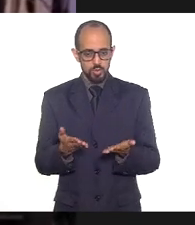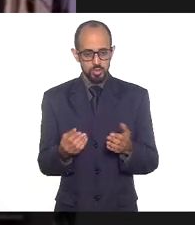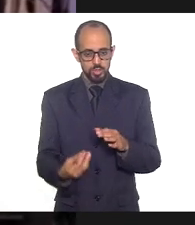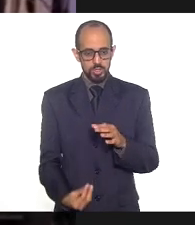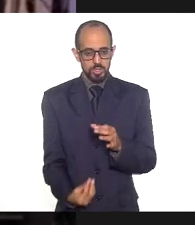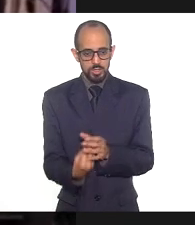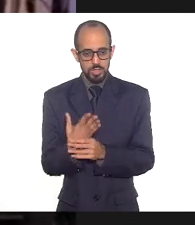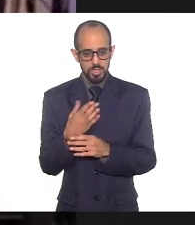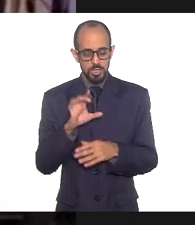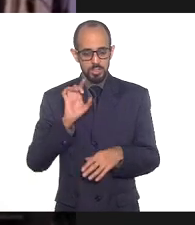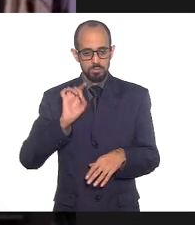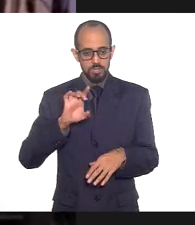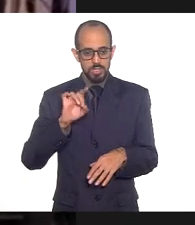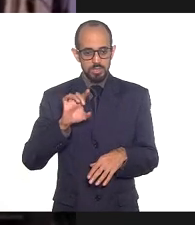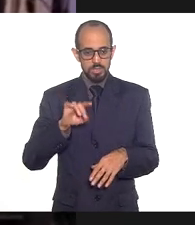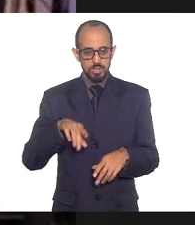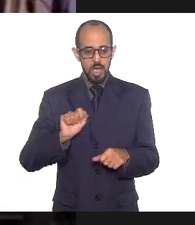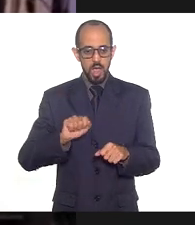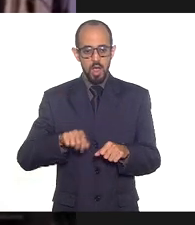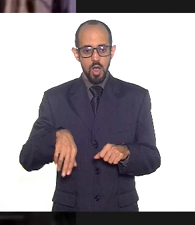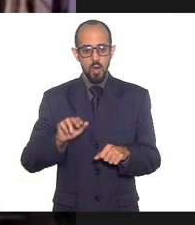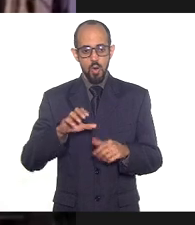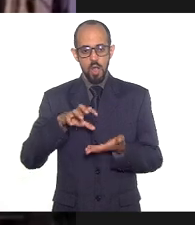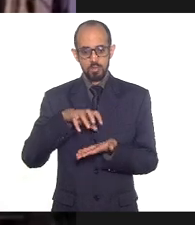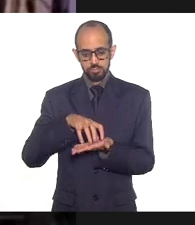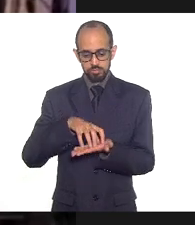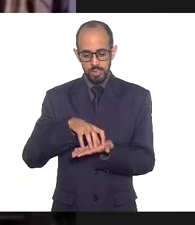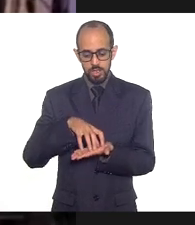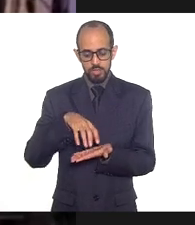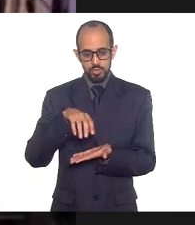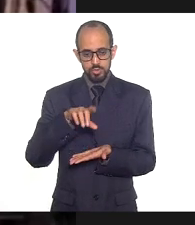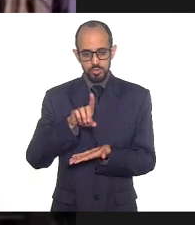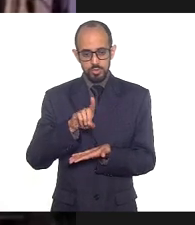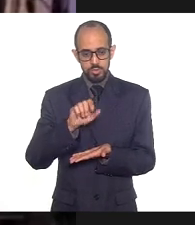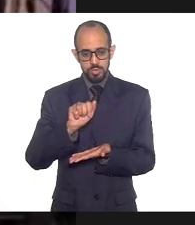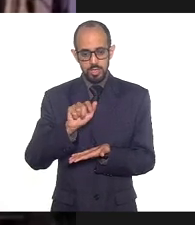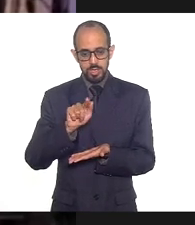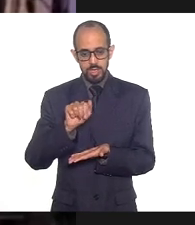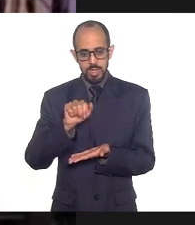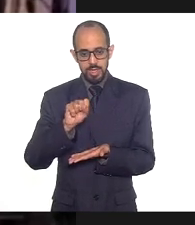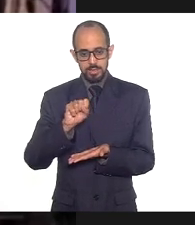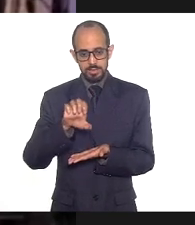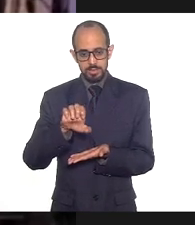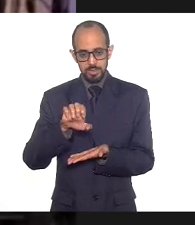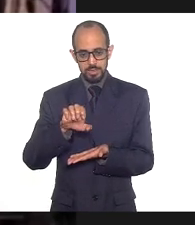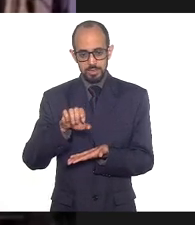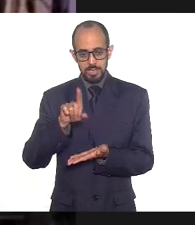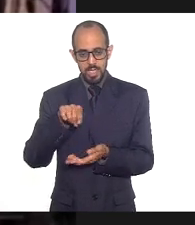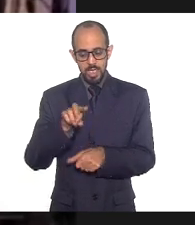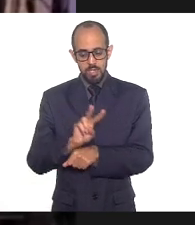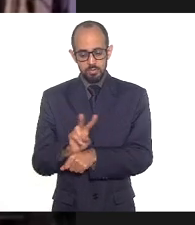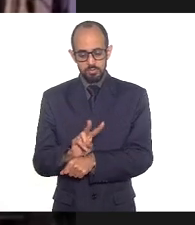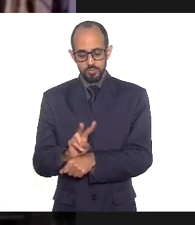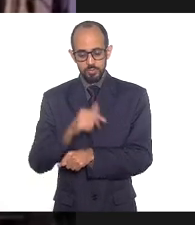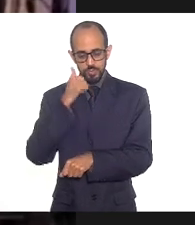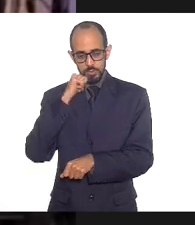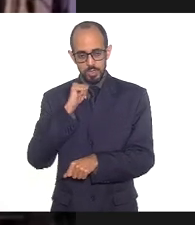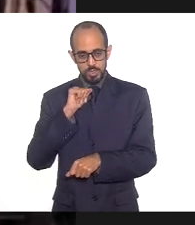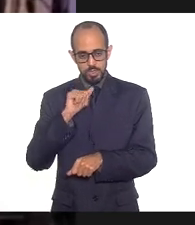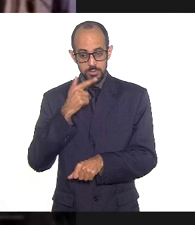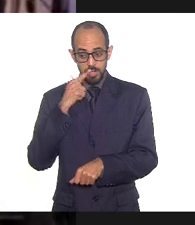que excepcionaliza ali nas unidades do degase agentes femininas para garantir a integridade física